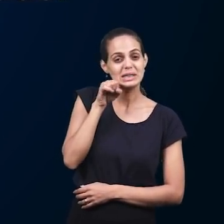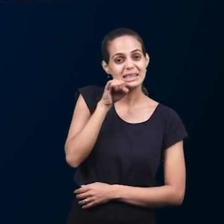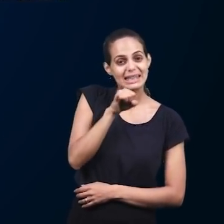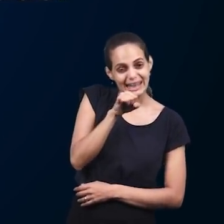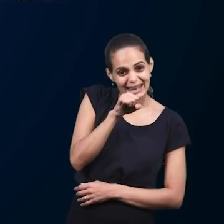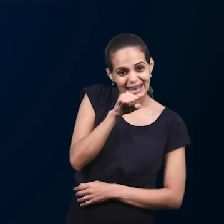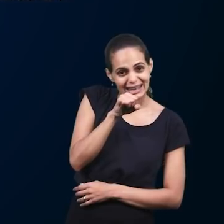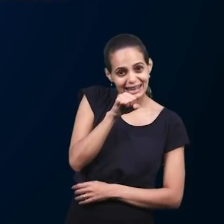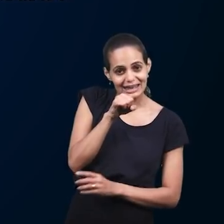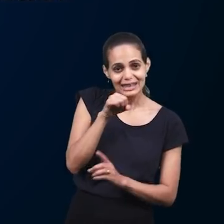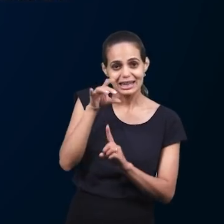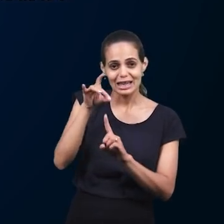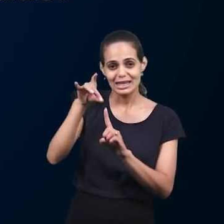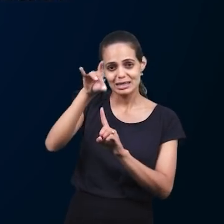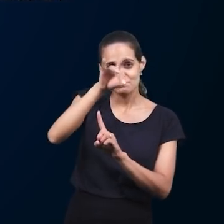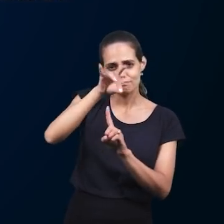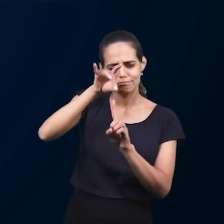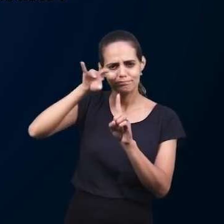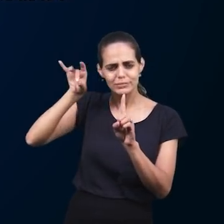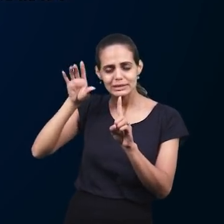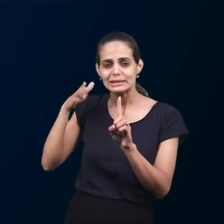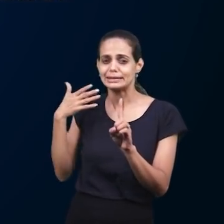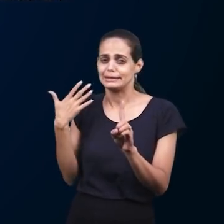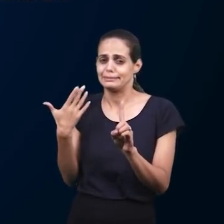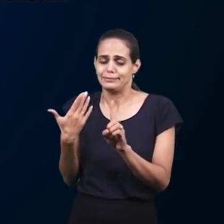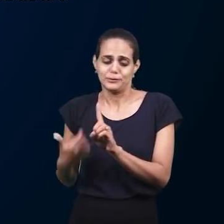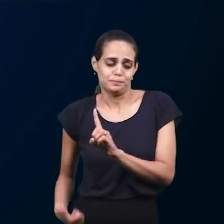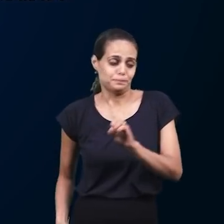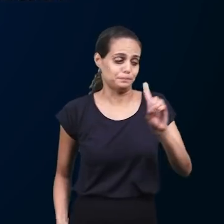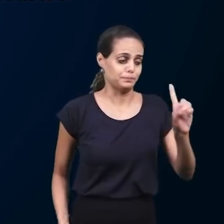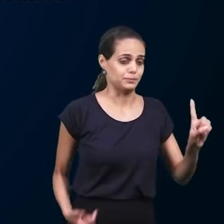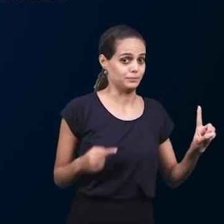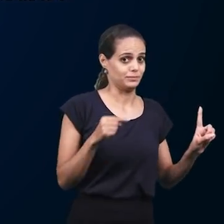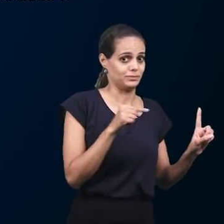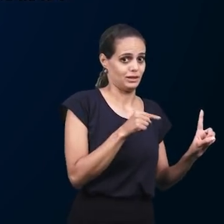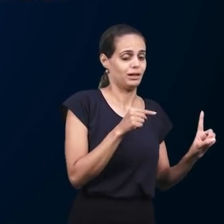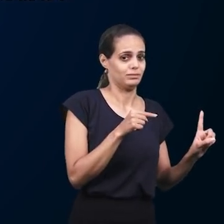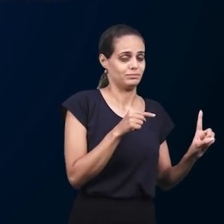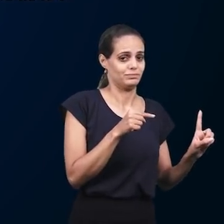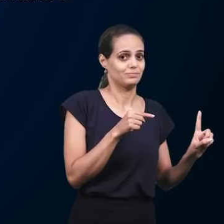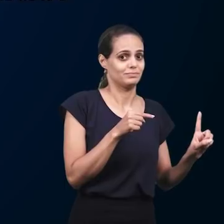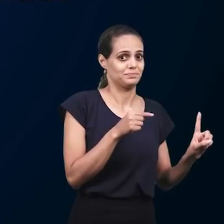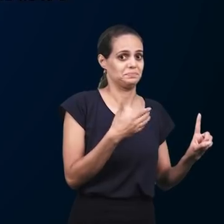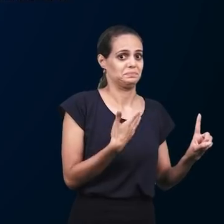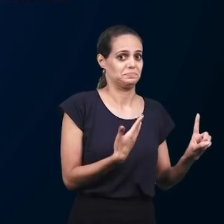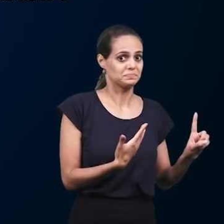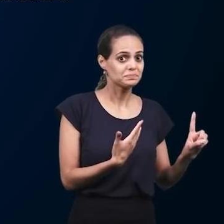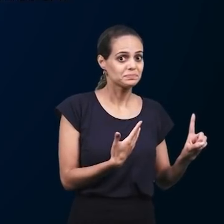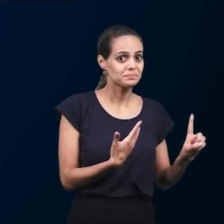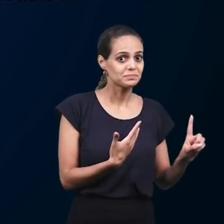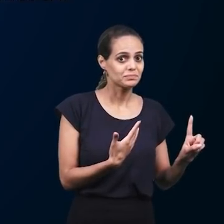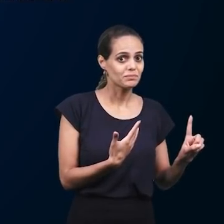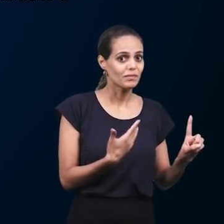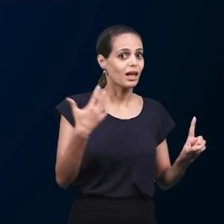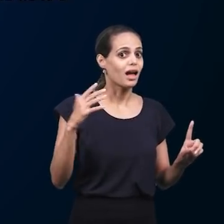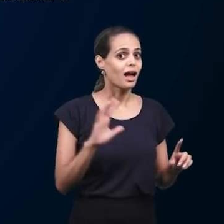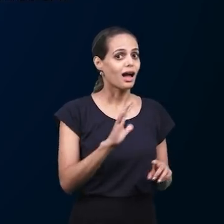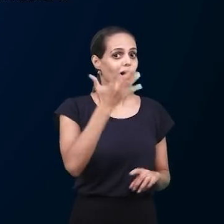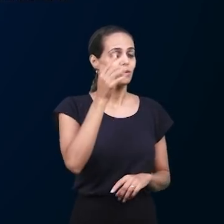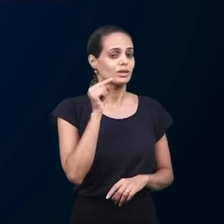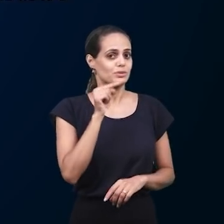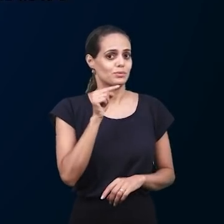logo eu já não estou mais debaixo do governo poderoso de Deus. E novamente recai sobre mim